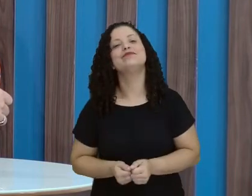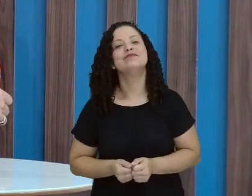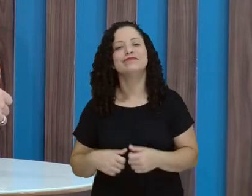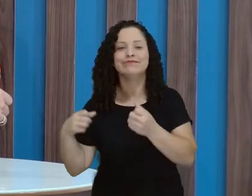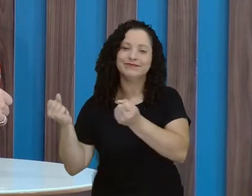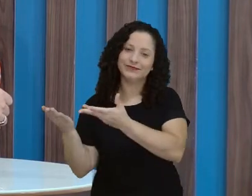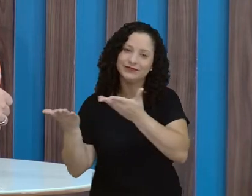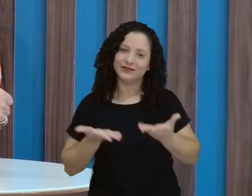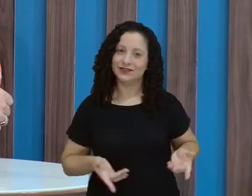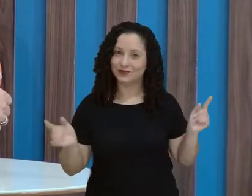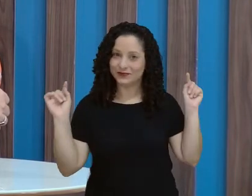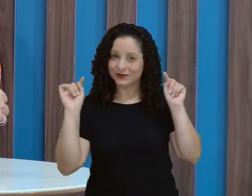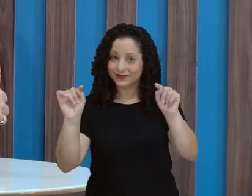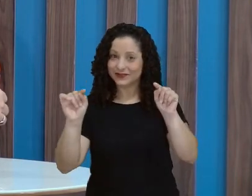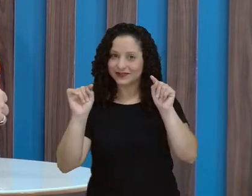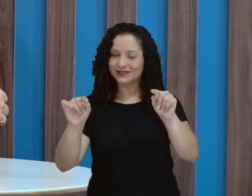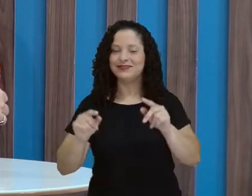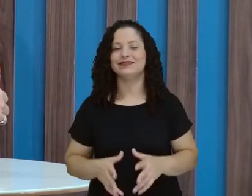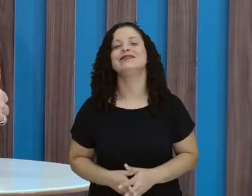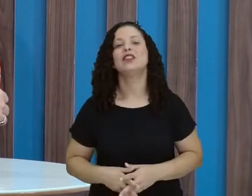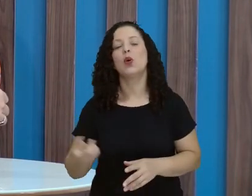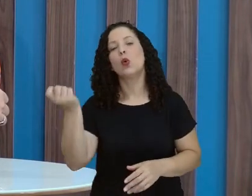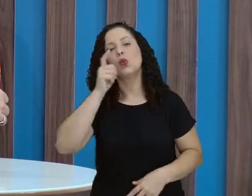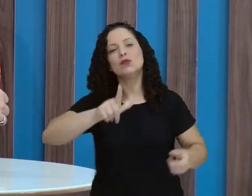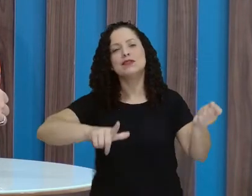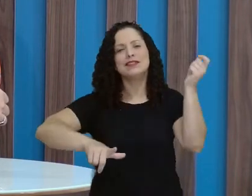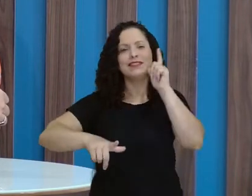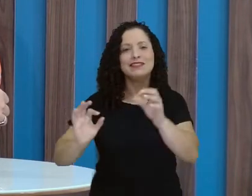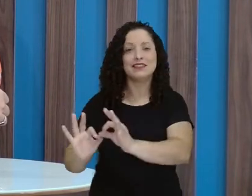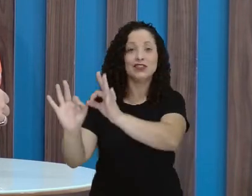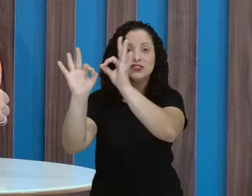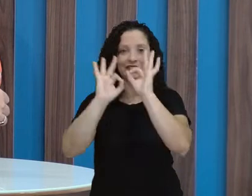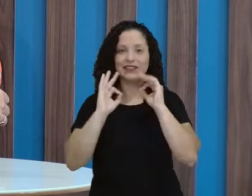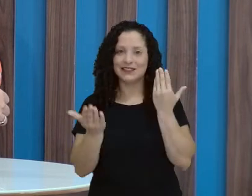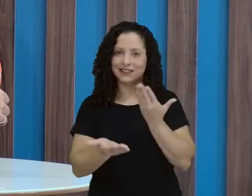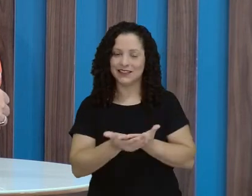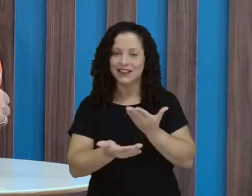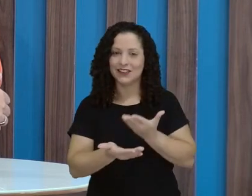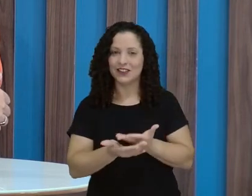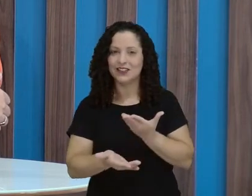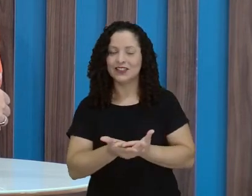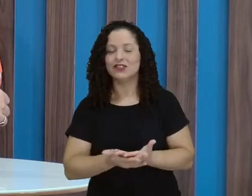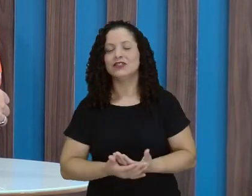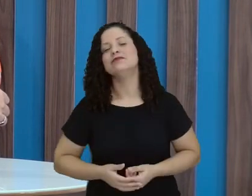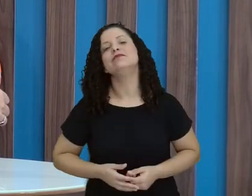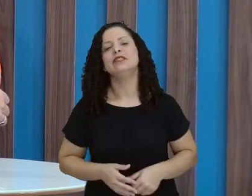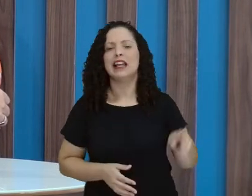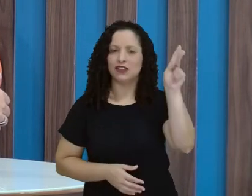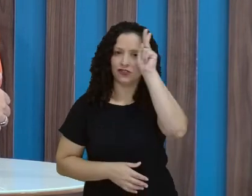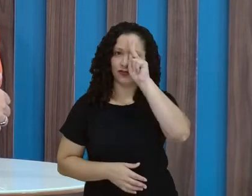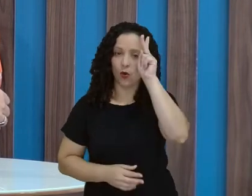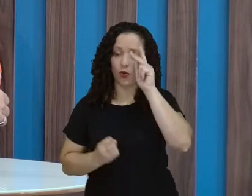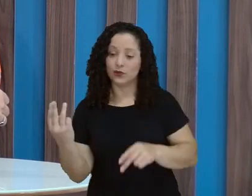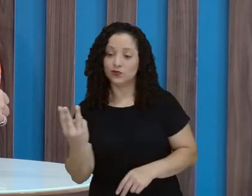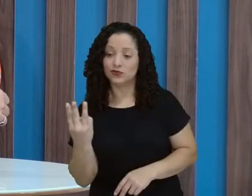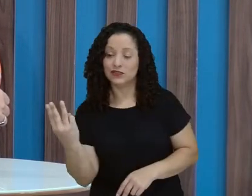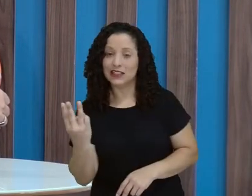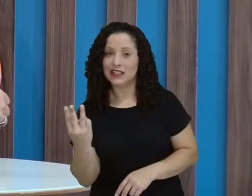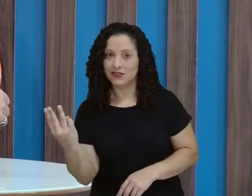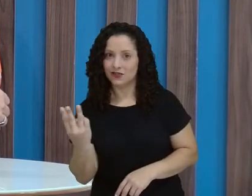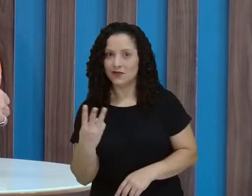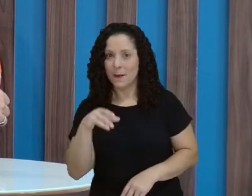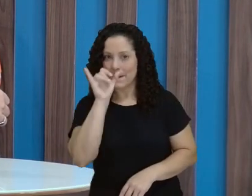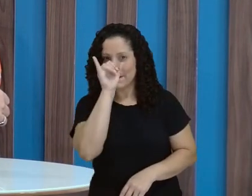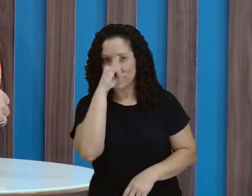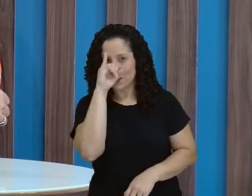viu, Jefferson? Espero que você, assim, consiga acompanhar todas as nossas aulas. E com relação à história dos 3 porquinhos, eu gosto muito, eu